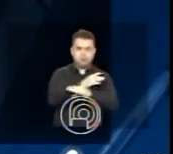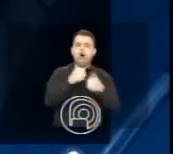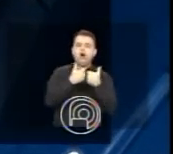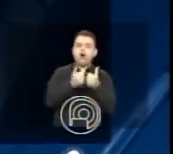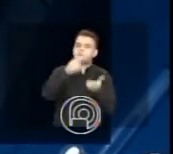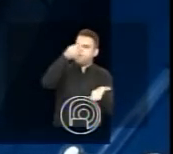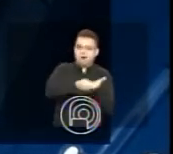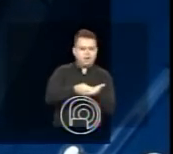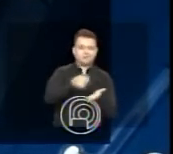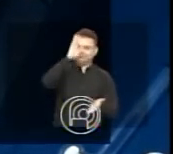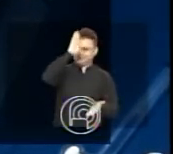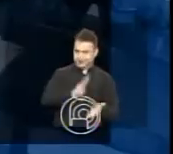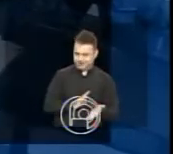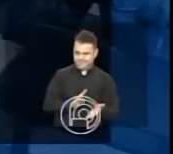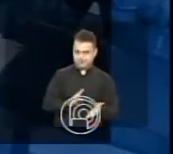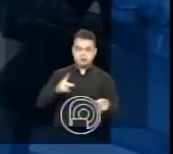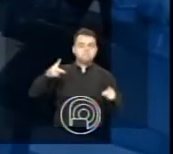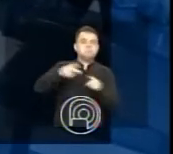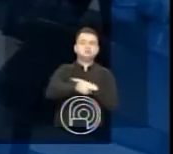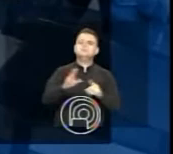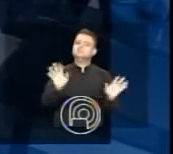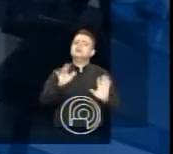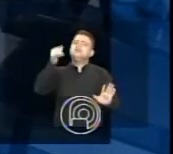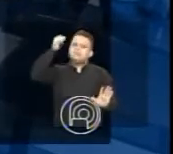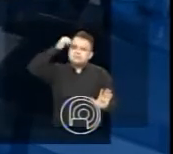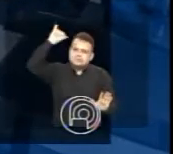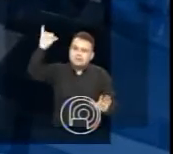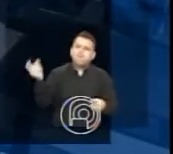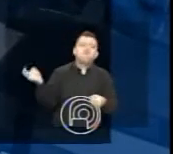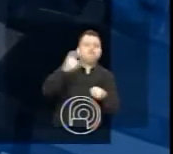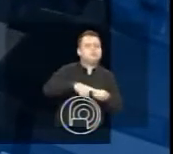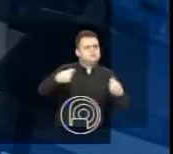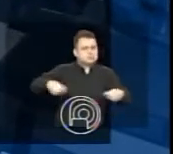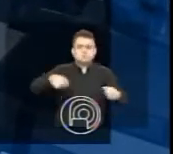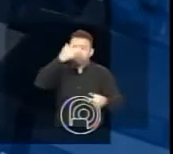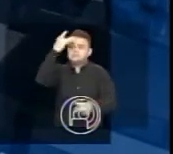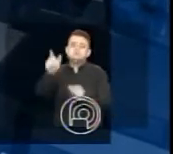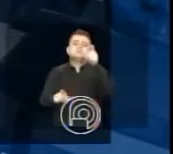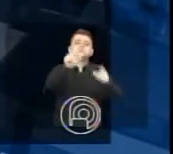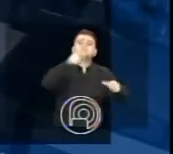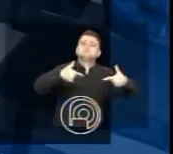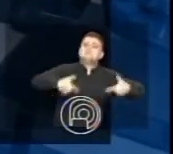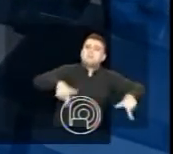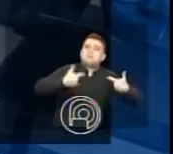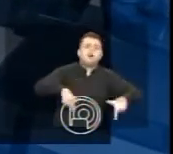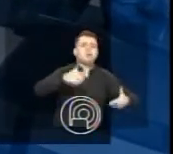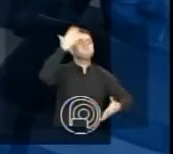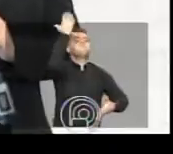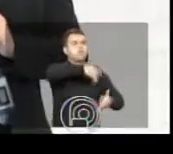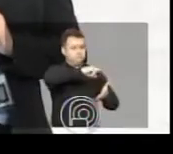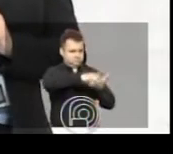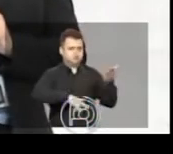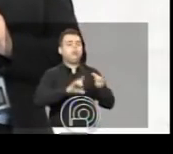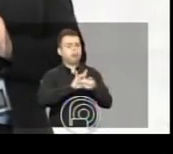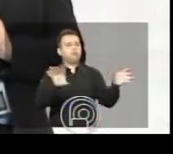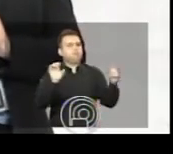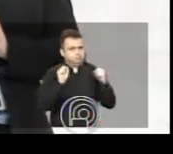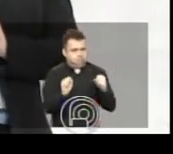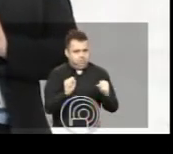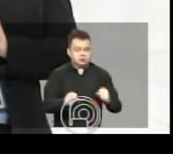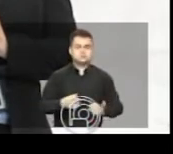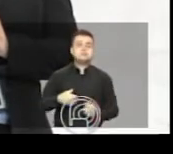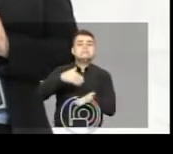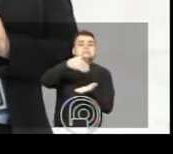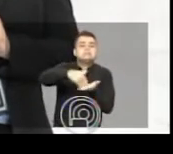muitos trabalhadores e sugere a gratuidade da passagem para os idosos que comprovarem vínculo empregatício. A Secretaria Municipal